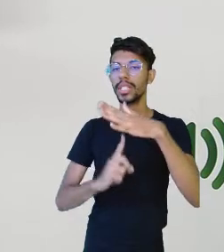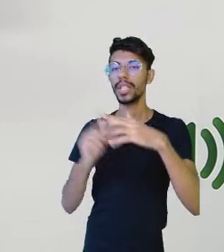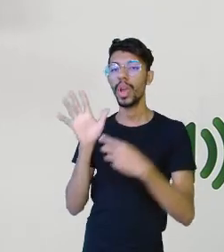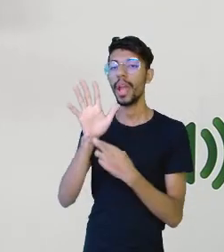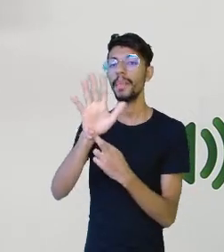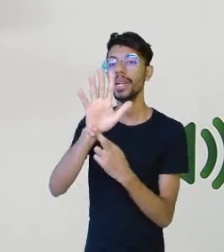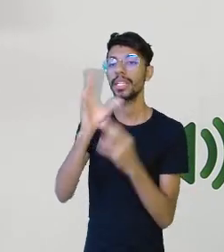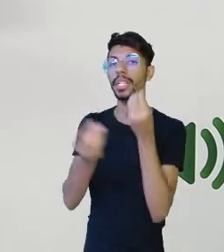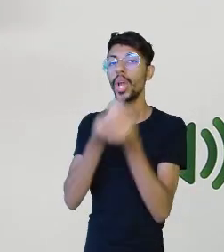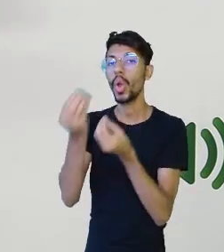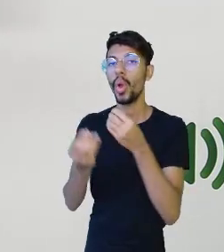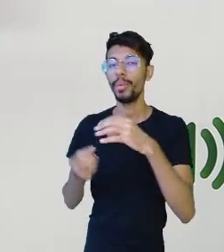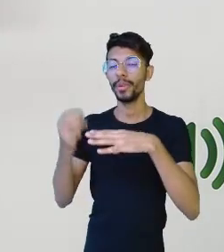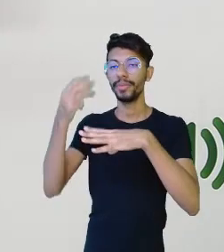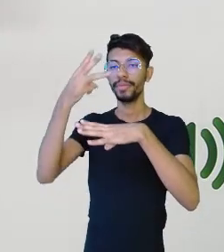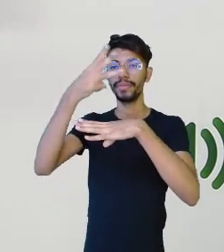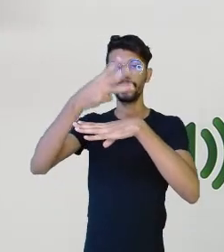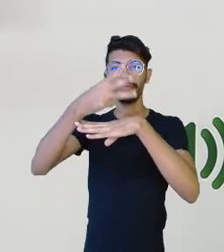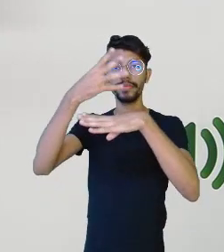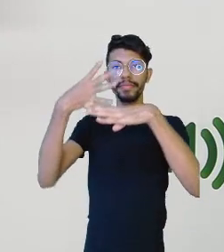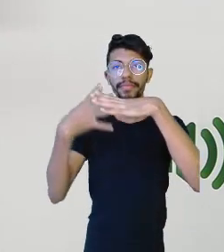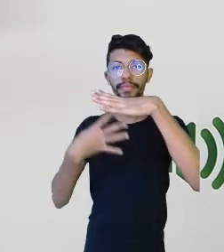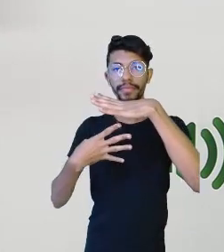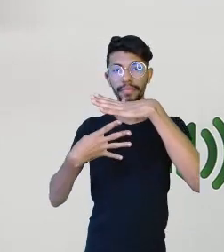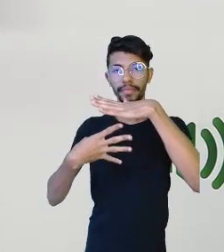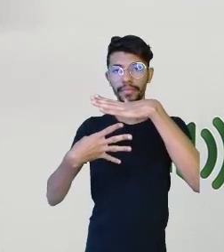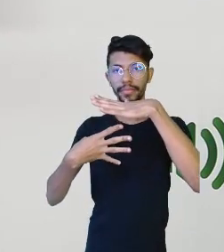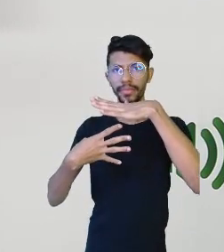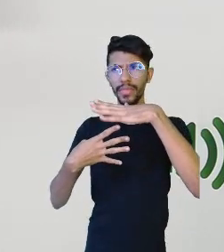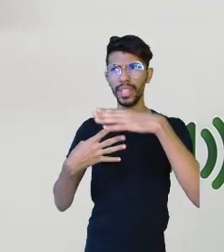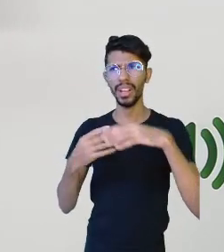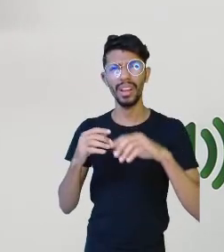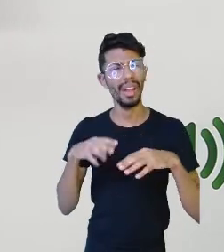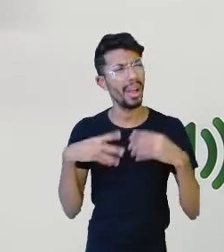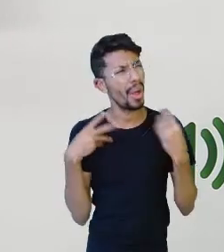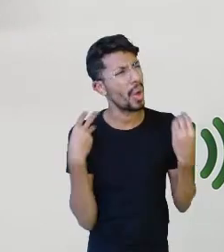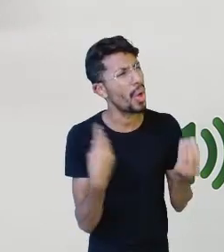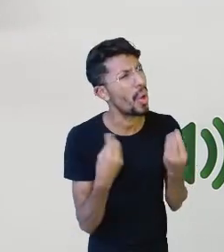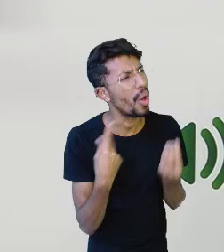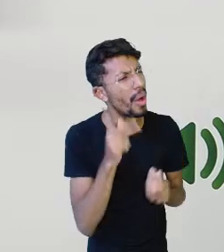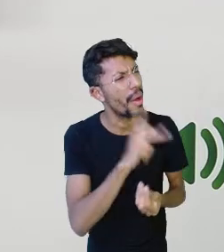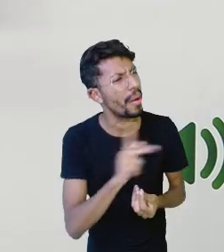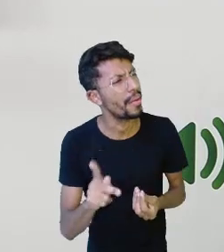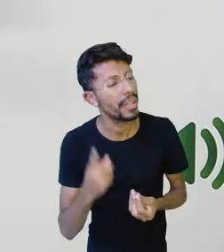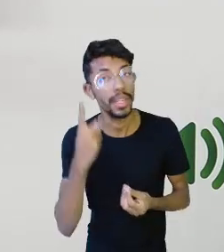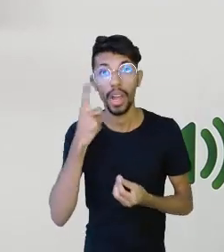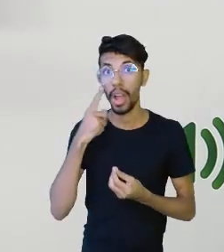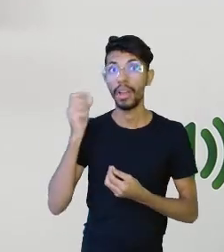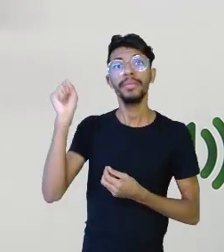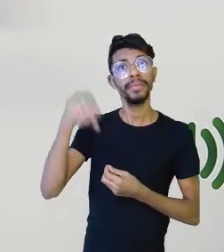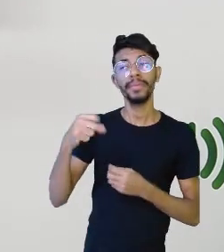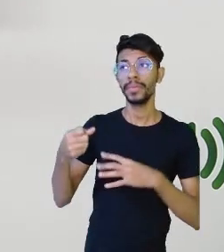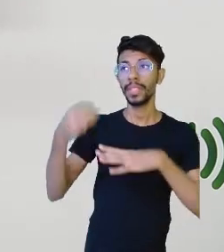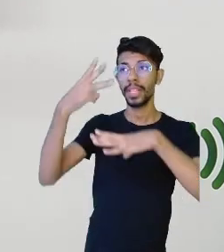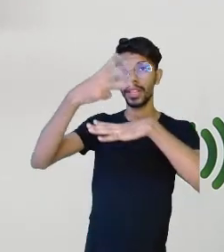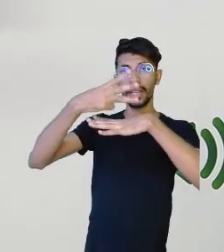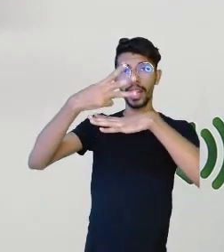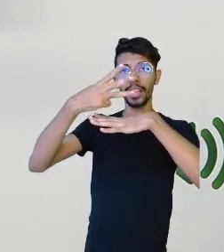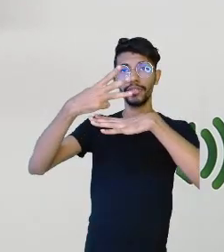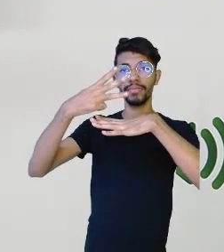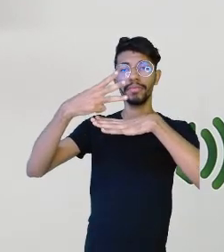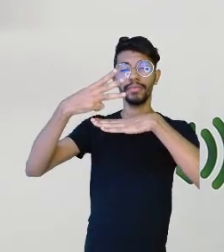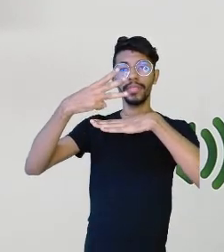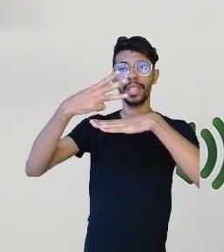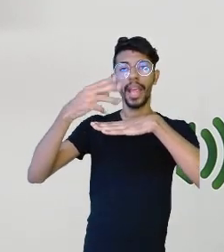por 3/4. Professora, 3/4? Sim. 3 é o meu numerador, que é a parte